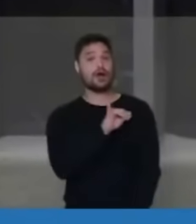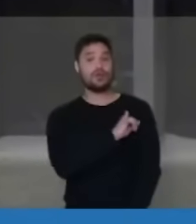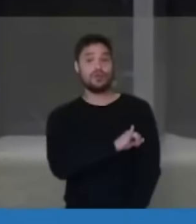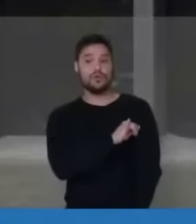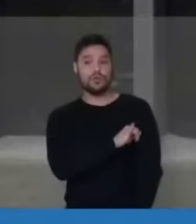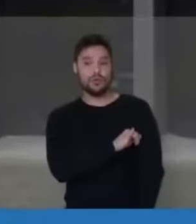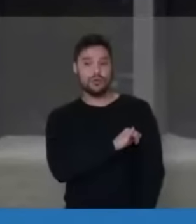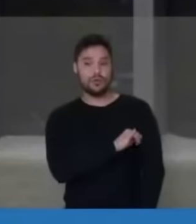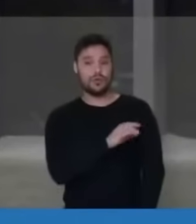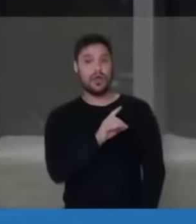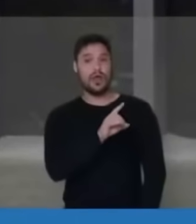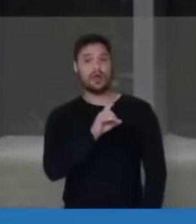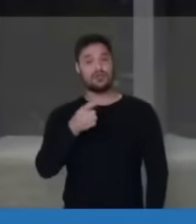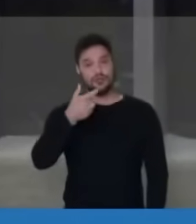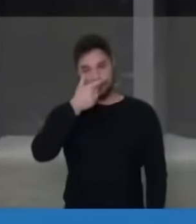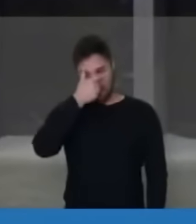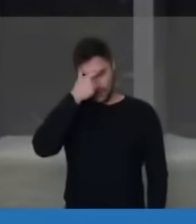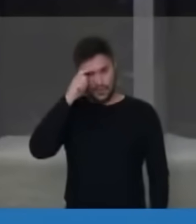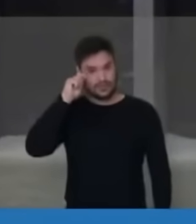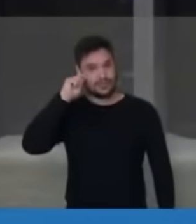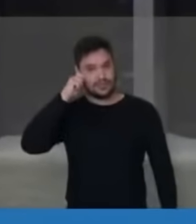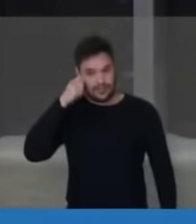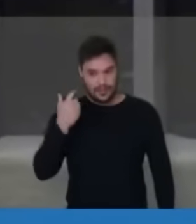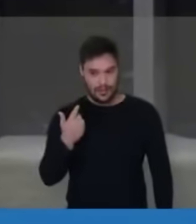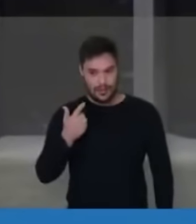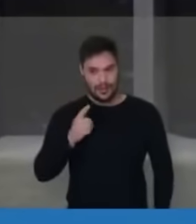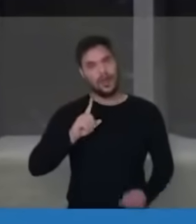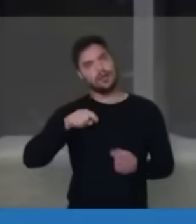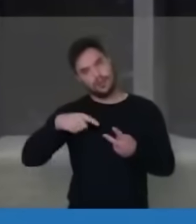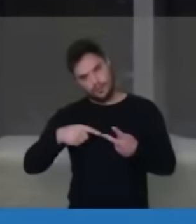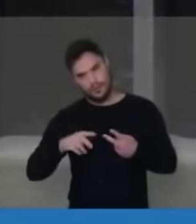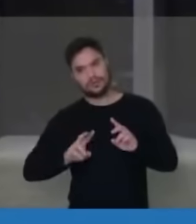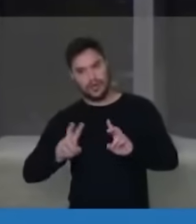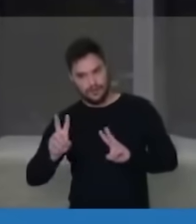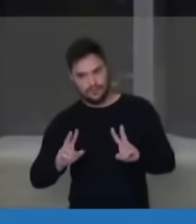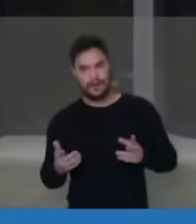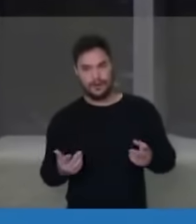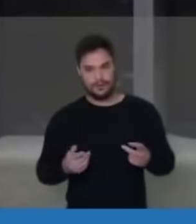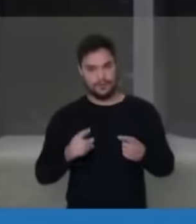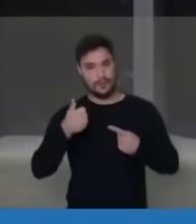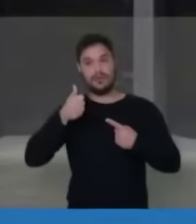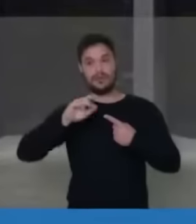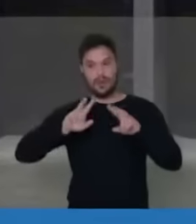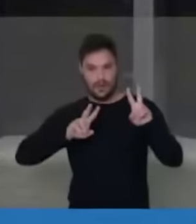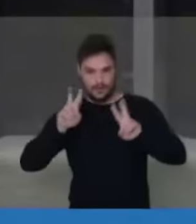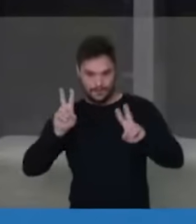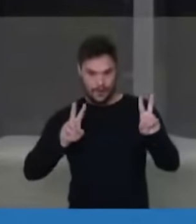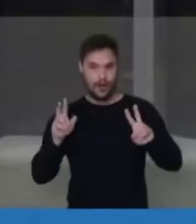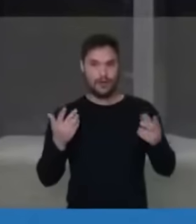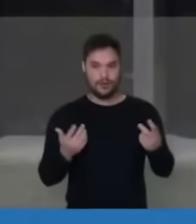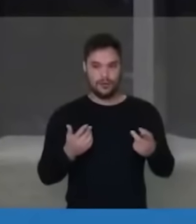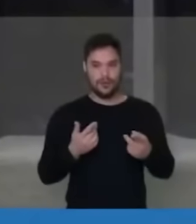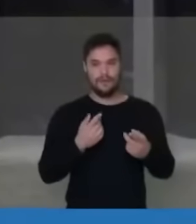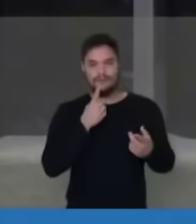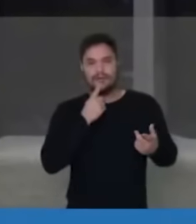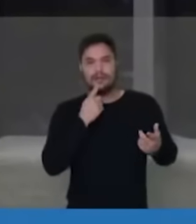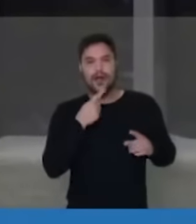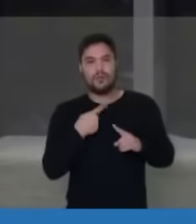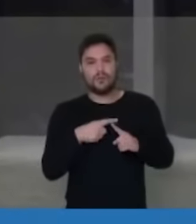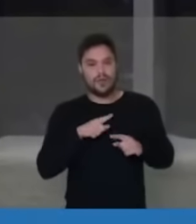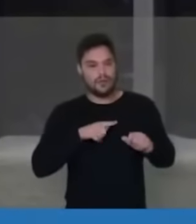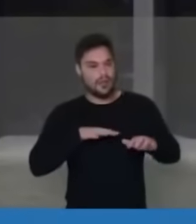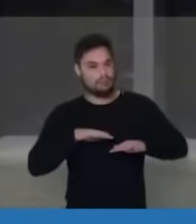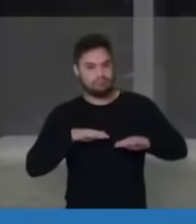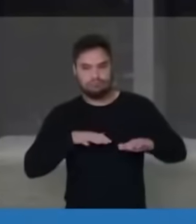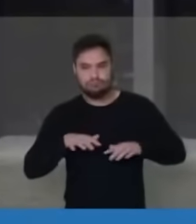qual é? O do Dia da Consciência Negra, depois do Carnaval, é claro. Outro feriado, aliás. Porque tem mobilização,